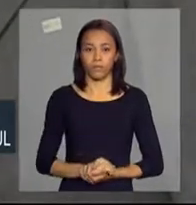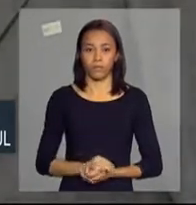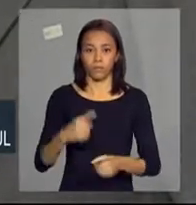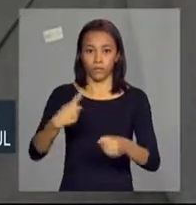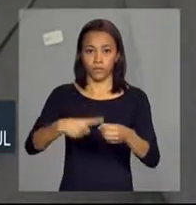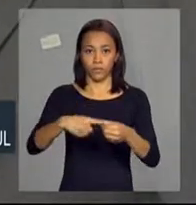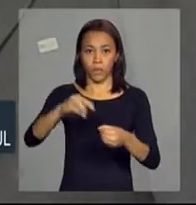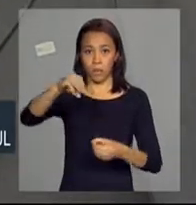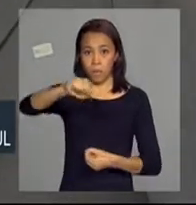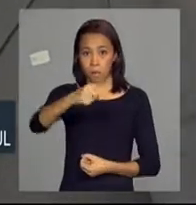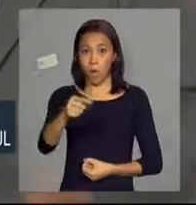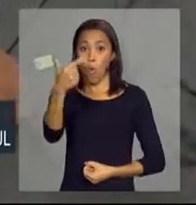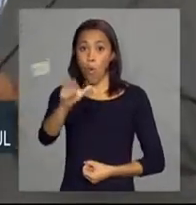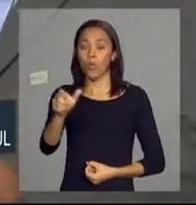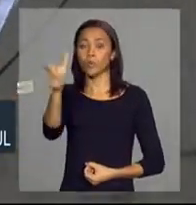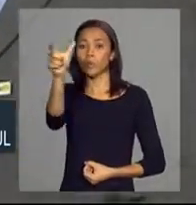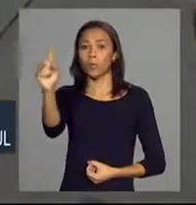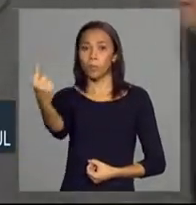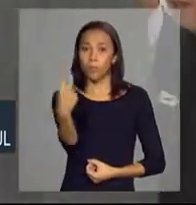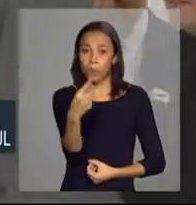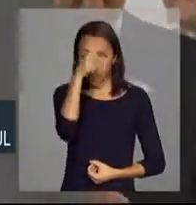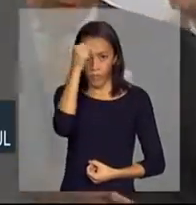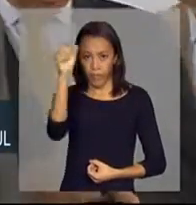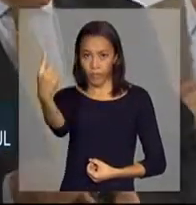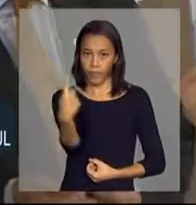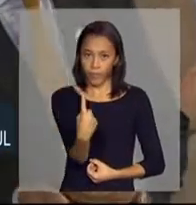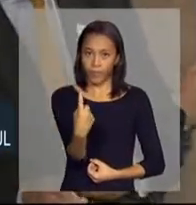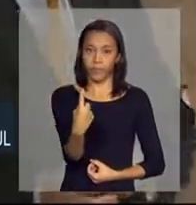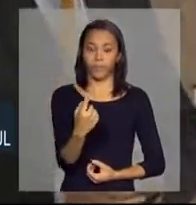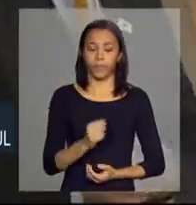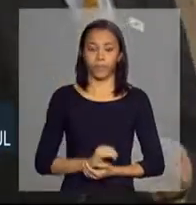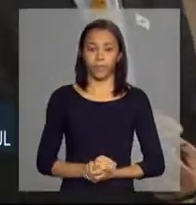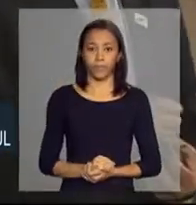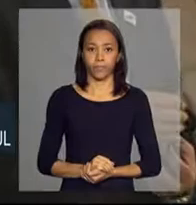Mampituba, prefeito Pedro Juarez da Silva.